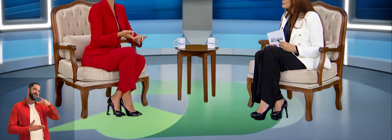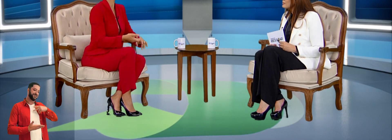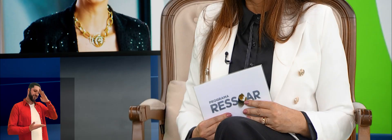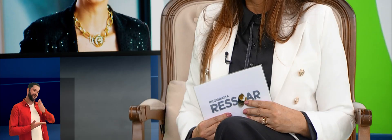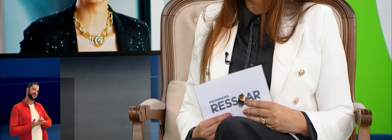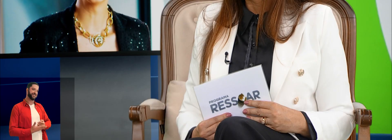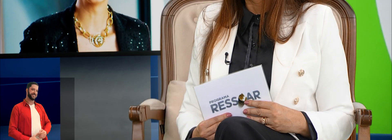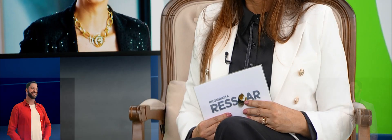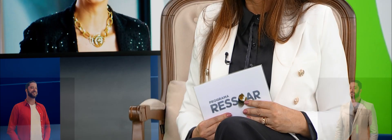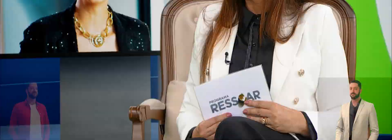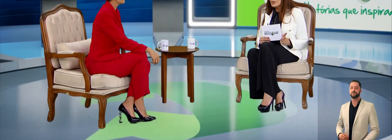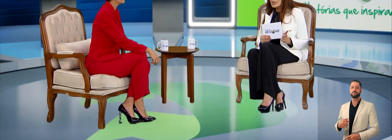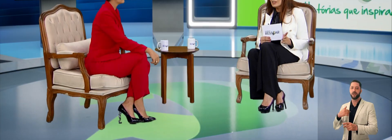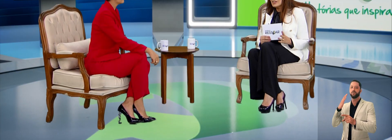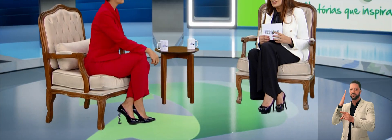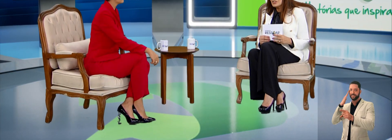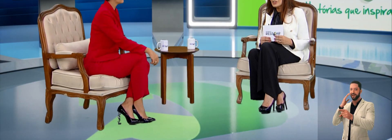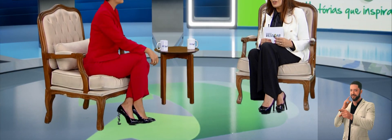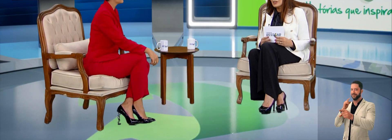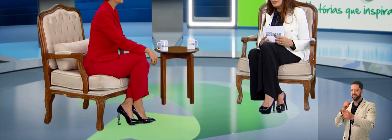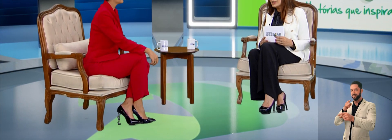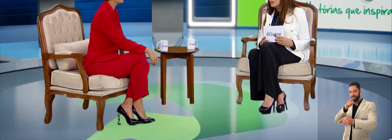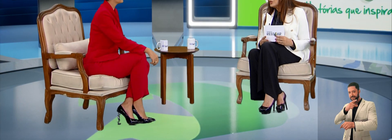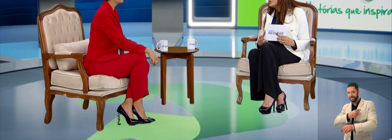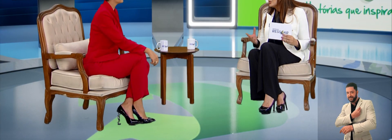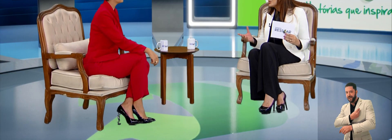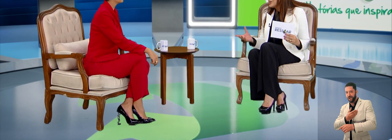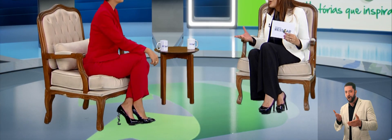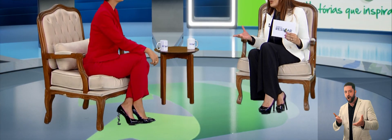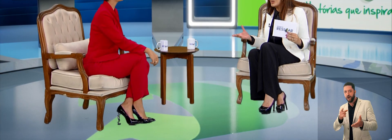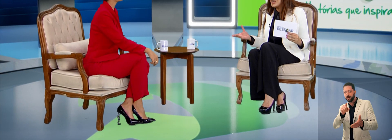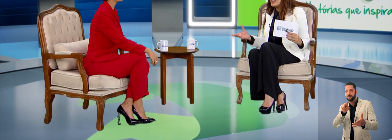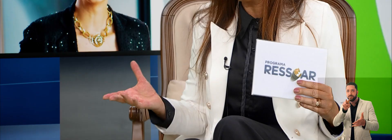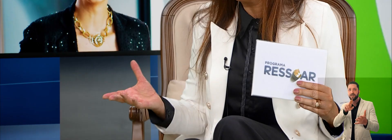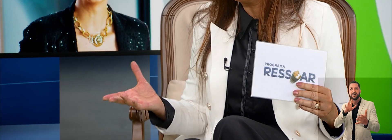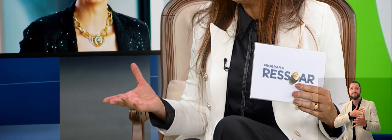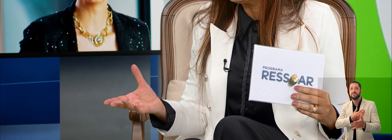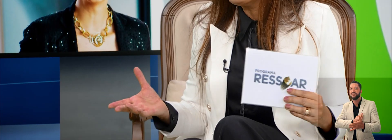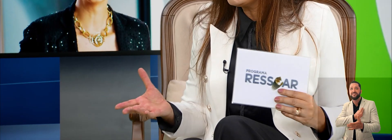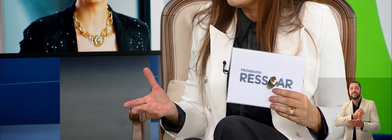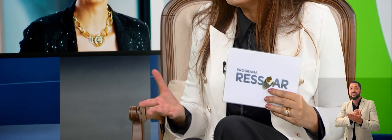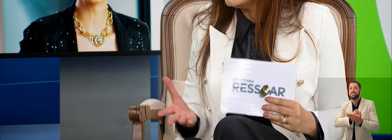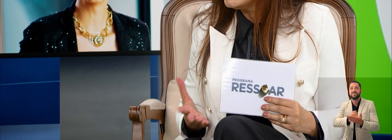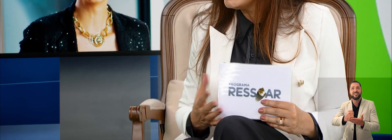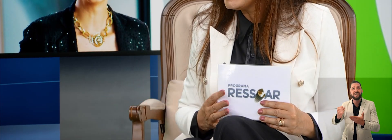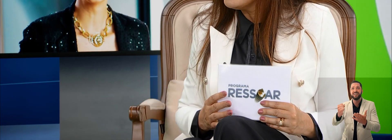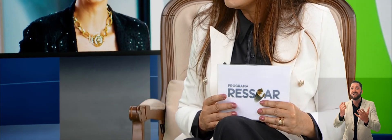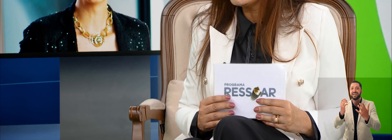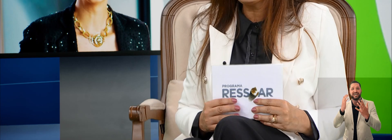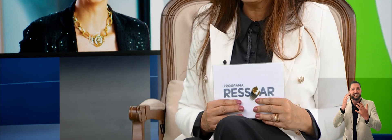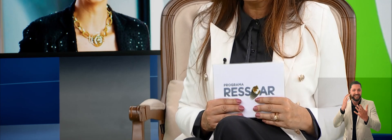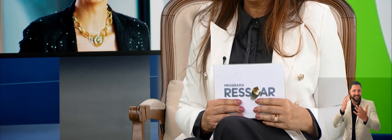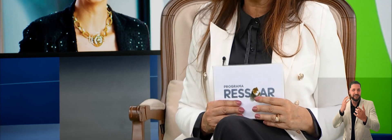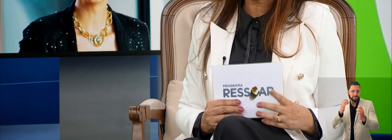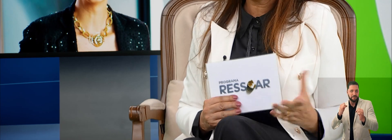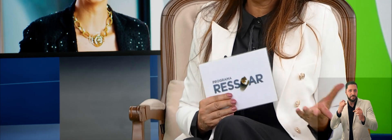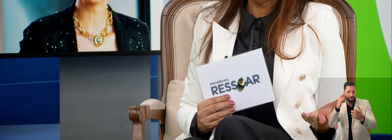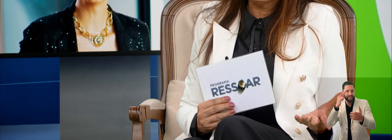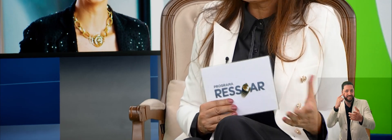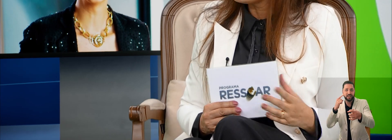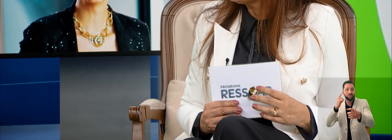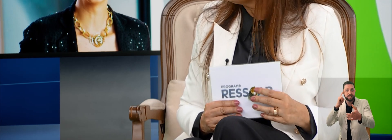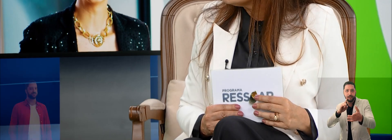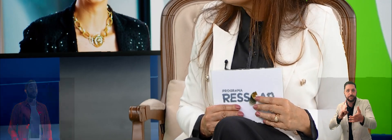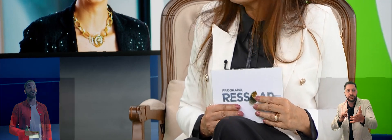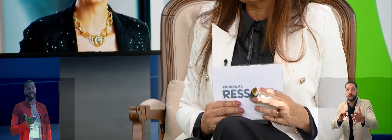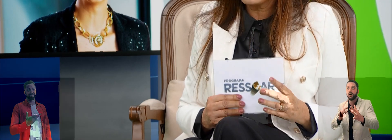dessa falta de confiança. Eu sei que tem gente agora falando, meu Deus, e agora? O que eu fiz da minha vida, né? Porque às vezes ele